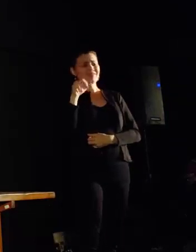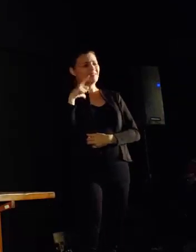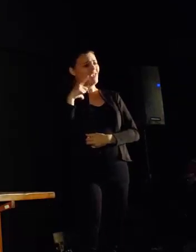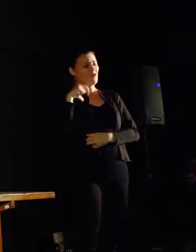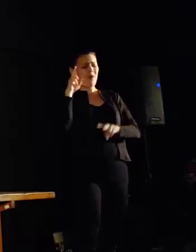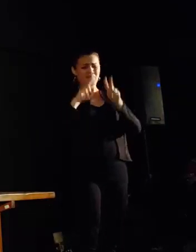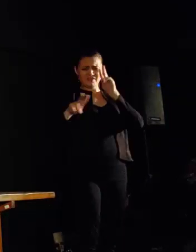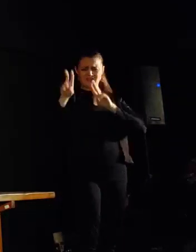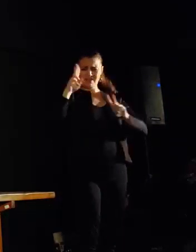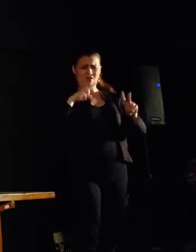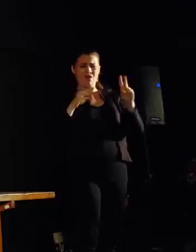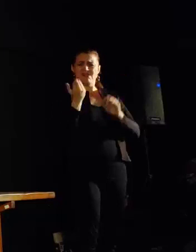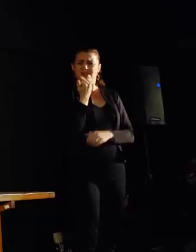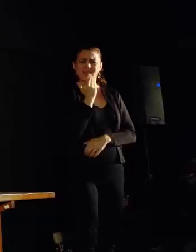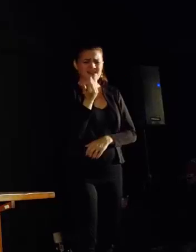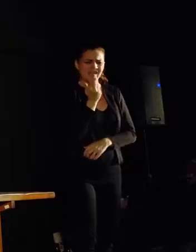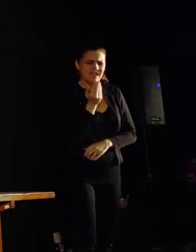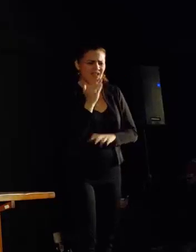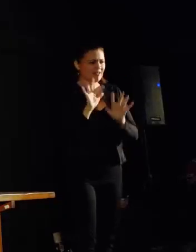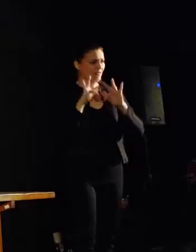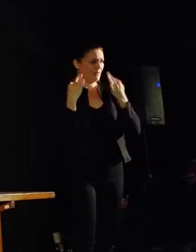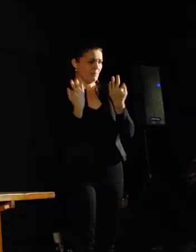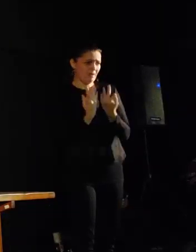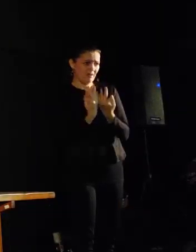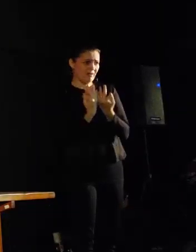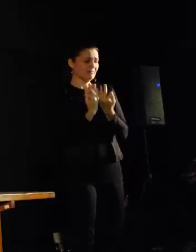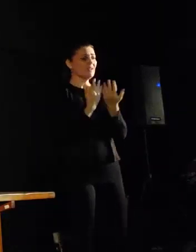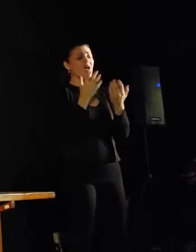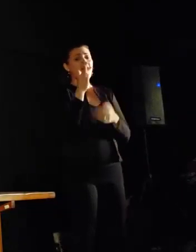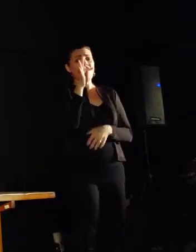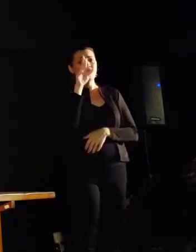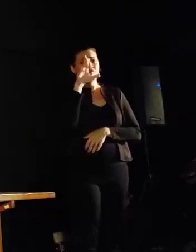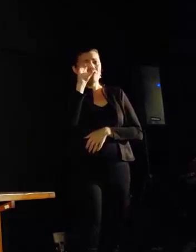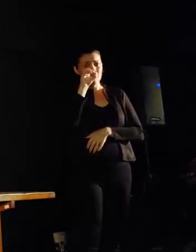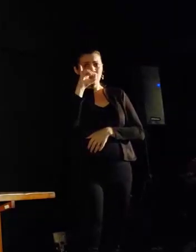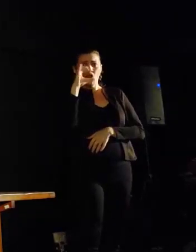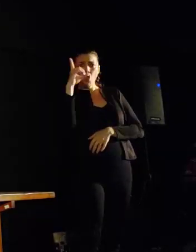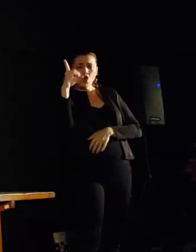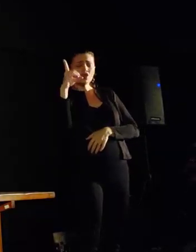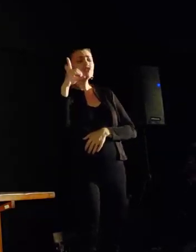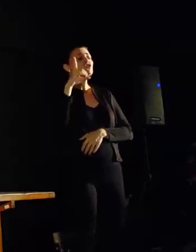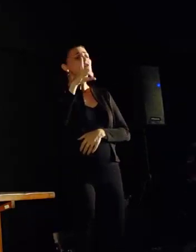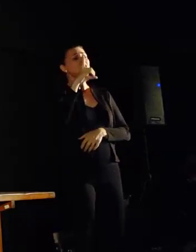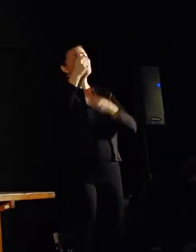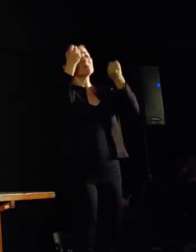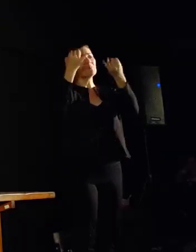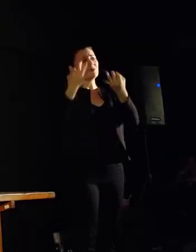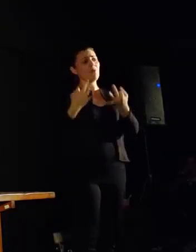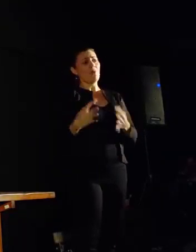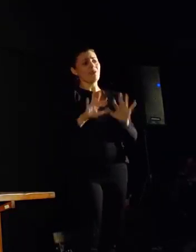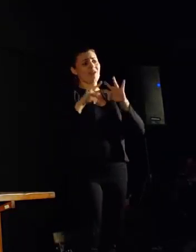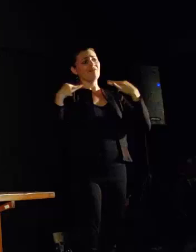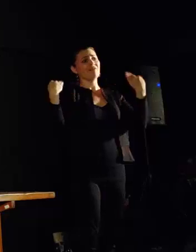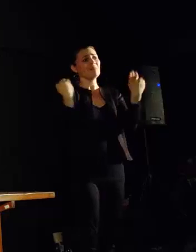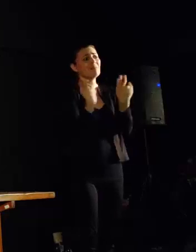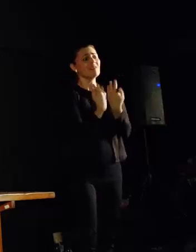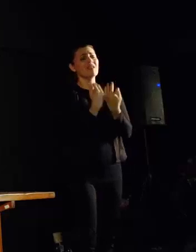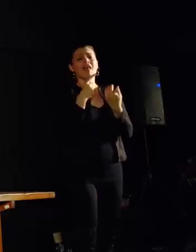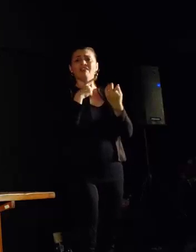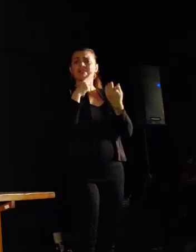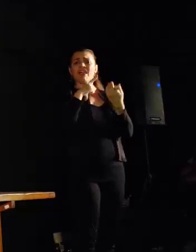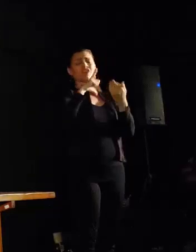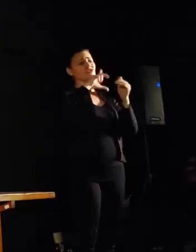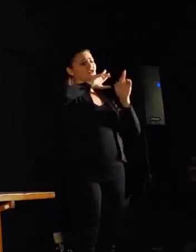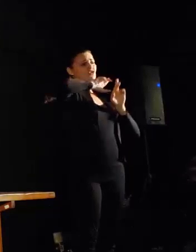dizer, como já dizia o Freud, a família é um núcleo produtor de neuroses. E aí vem uma questão absolutamente decisiva. Se a gente está falando